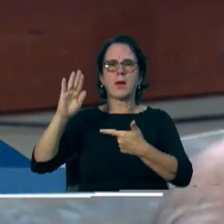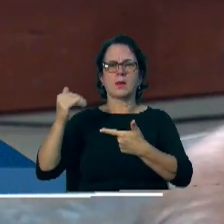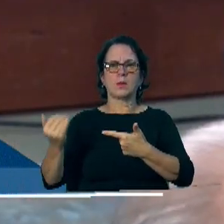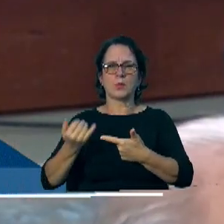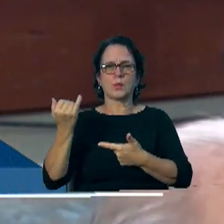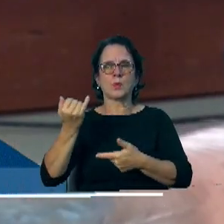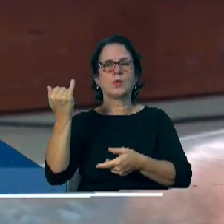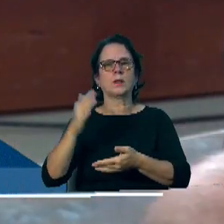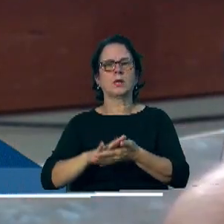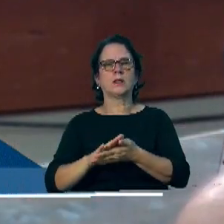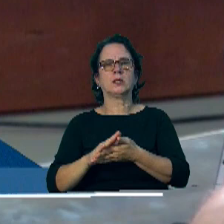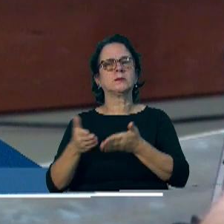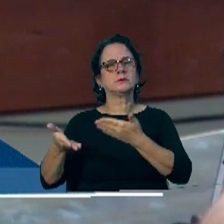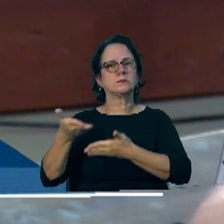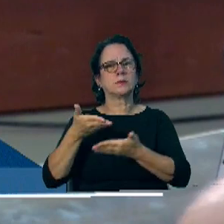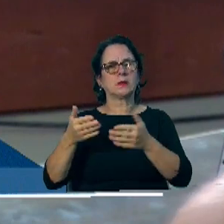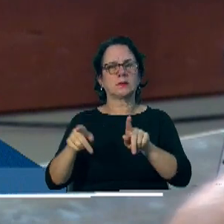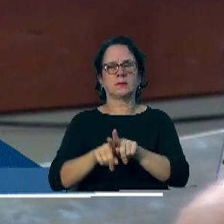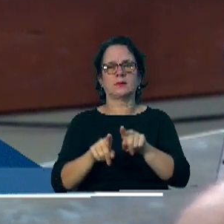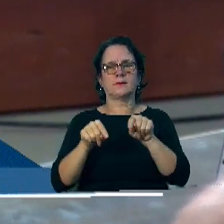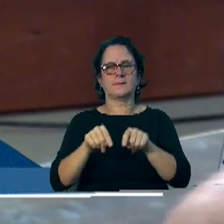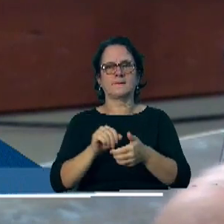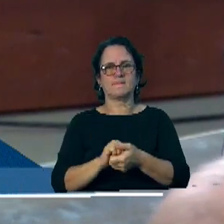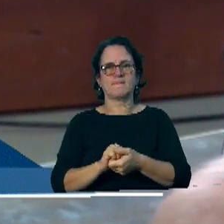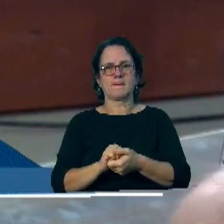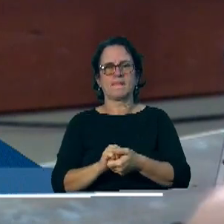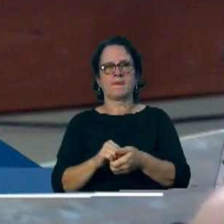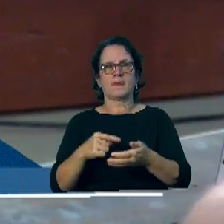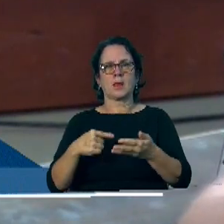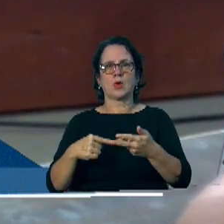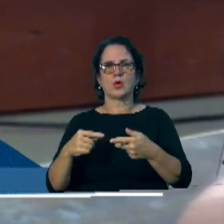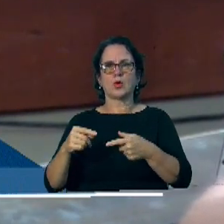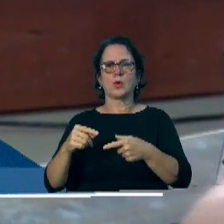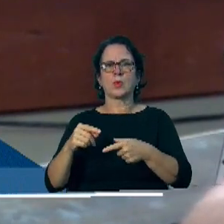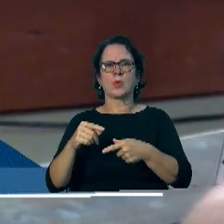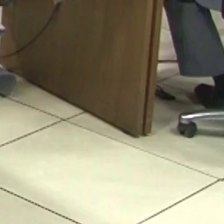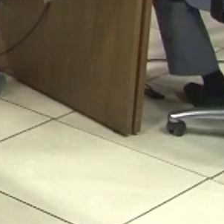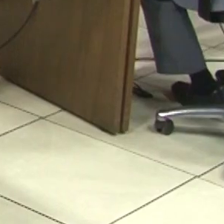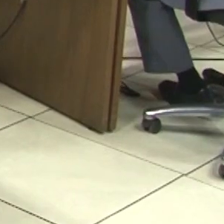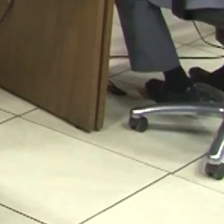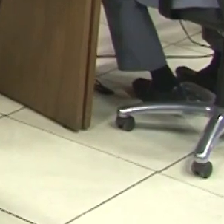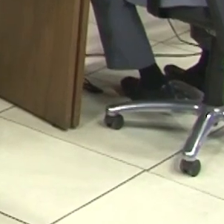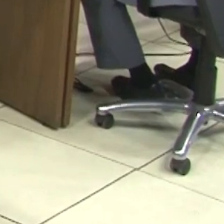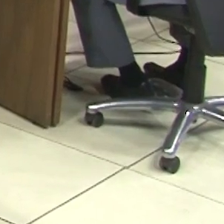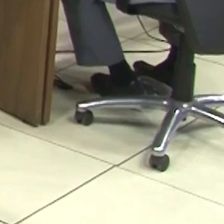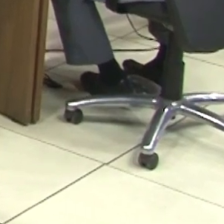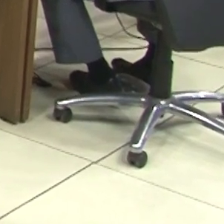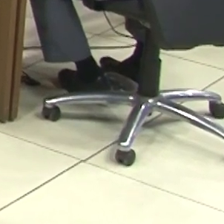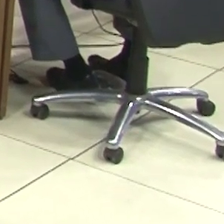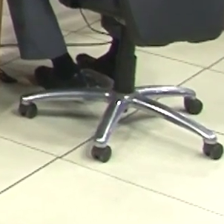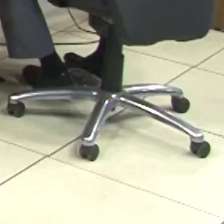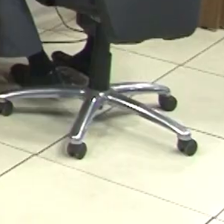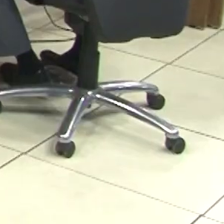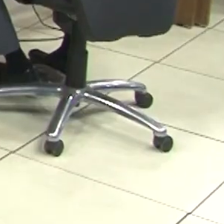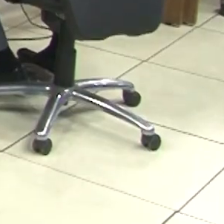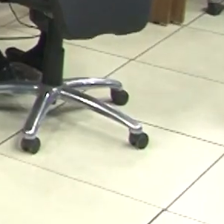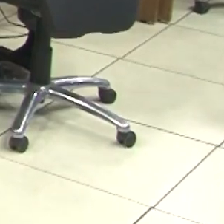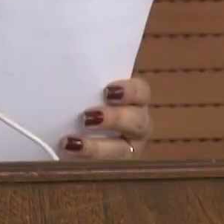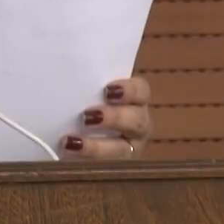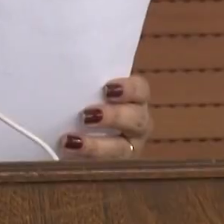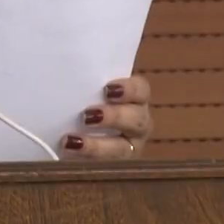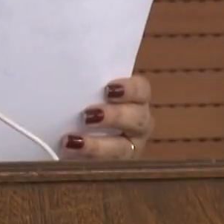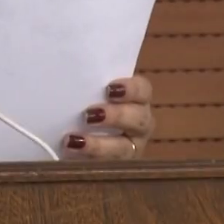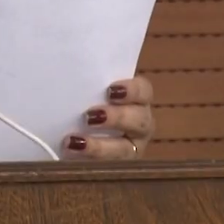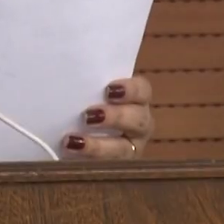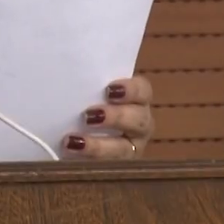a lei que atesta o laudo do transtorno do espectro autista na ordem do dia o projeto de lei complementar sobre